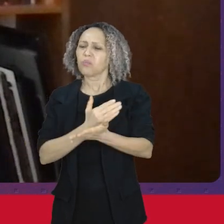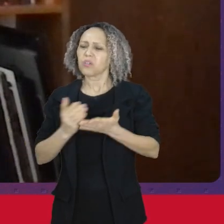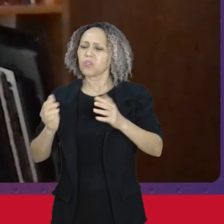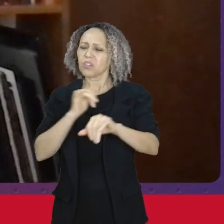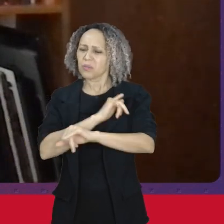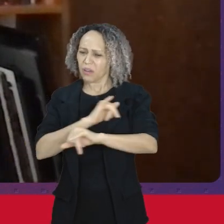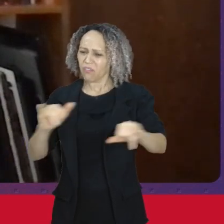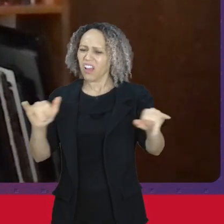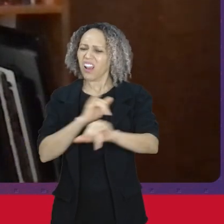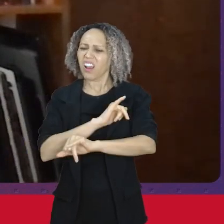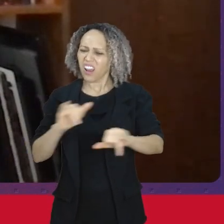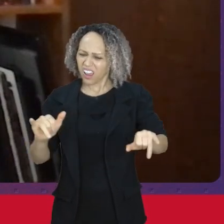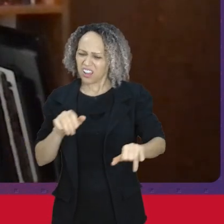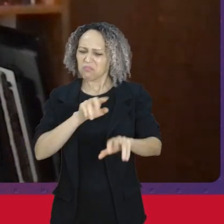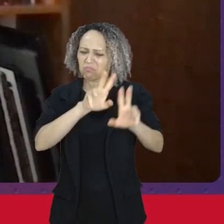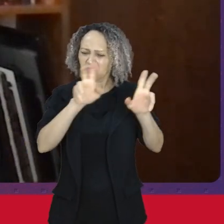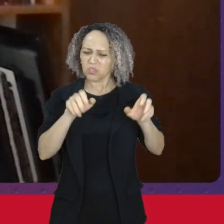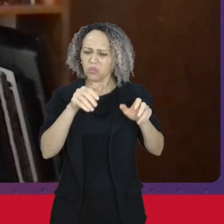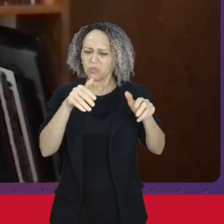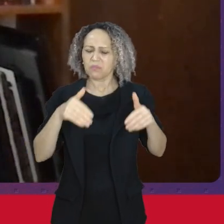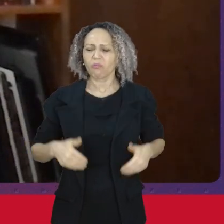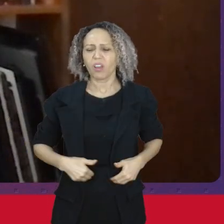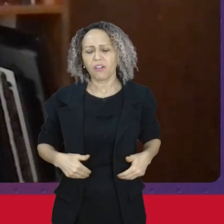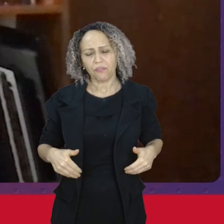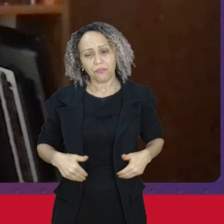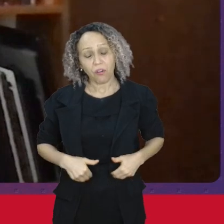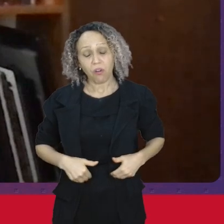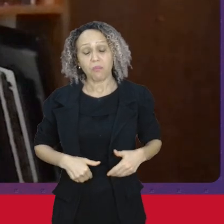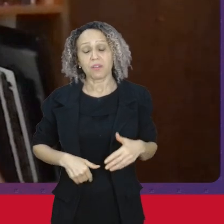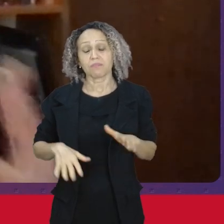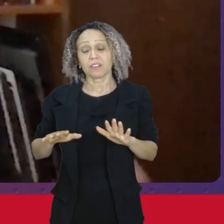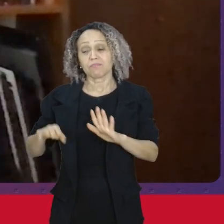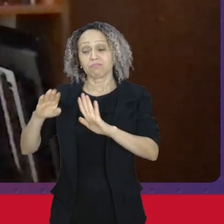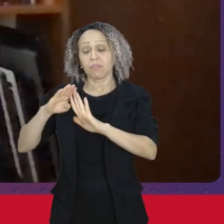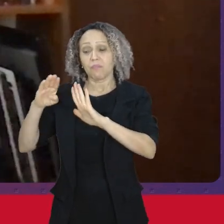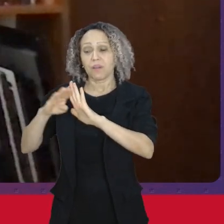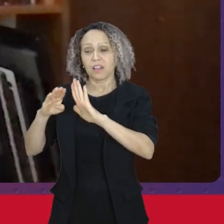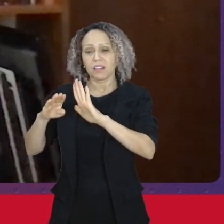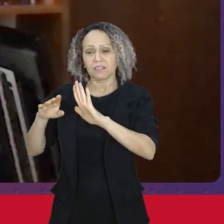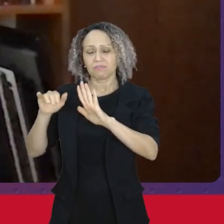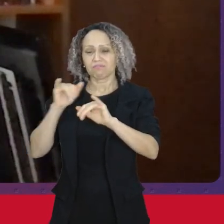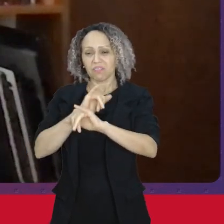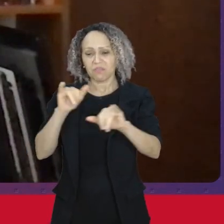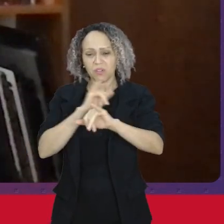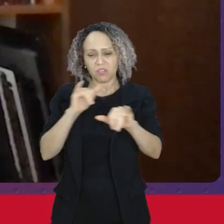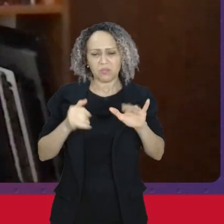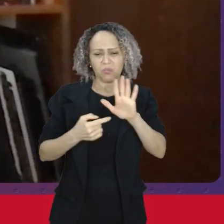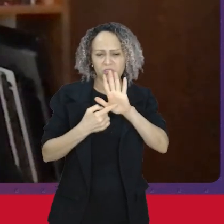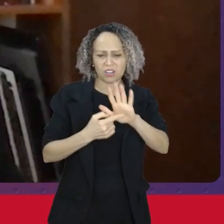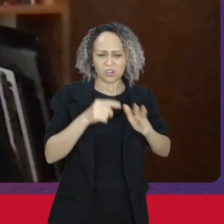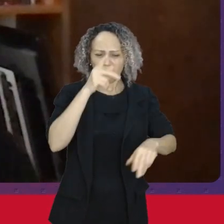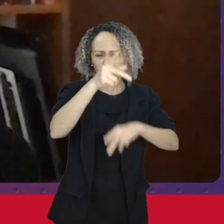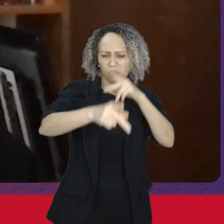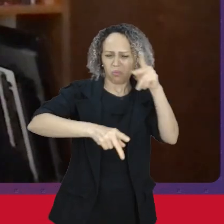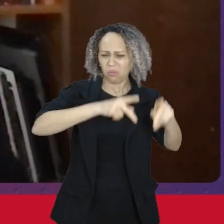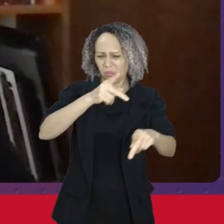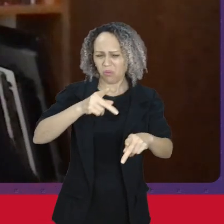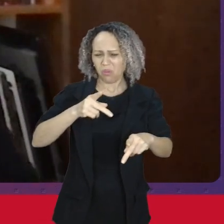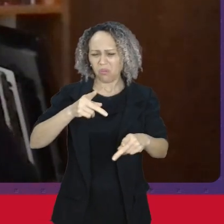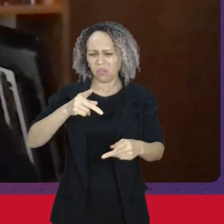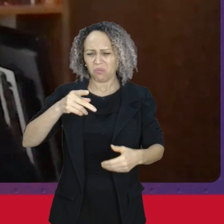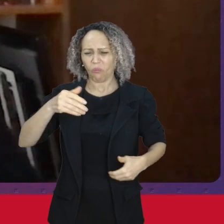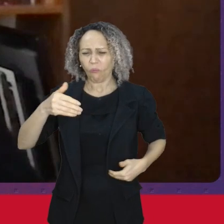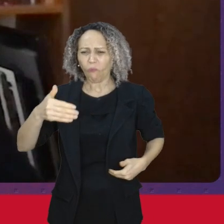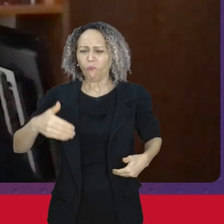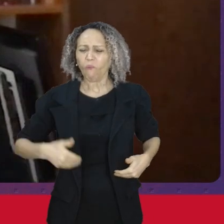fome, né? Então, essas várias programas mostrando a população em situação de fome, hoje está dominando